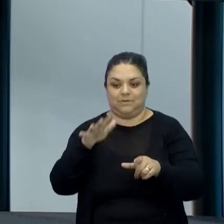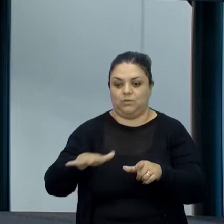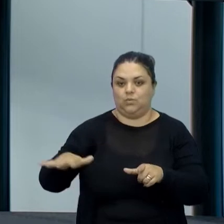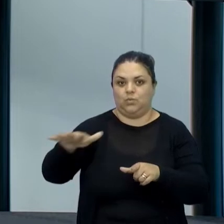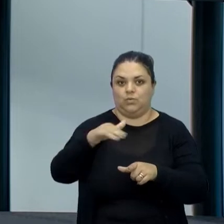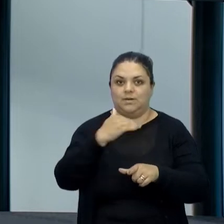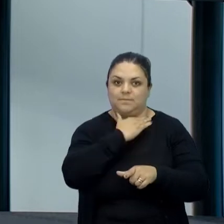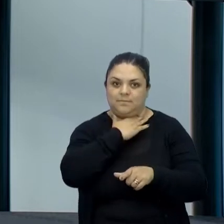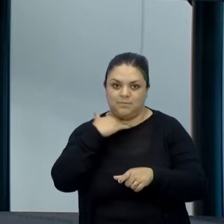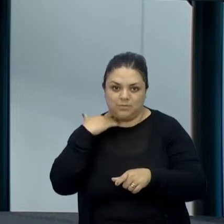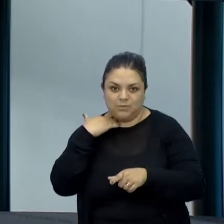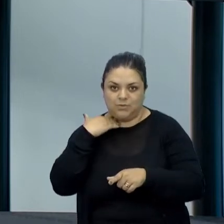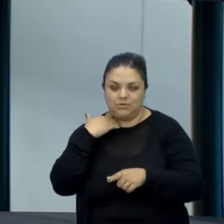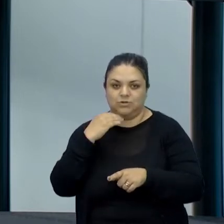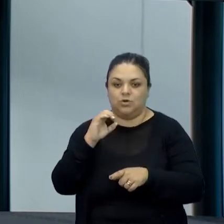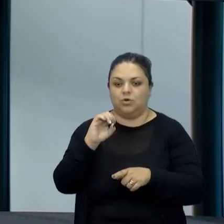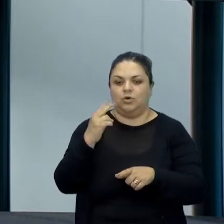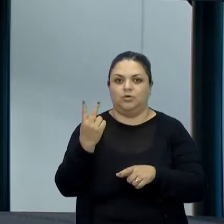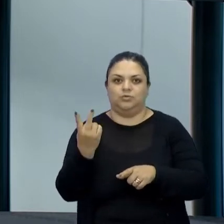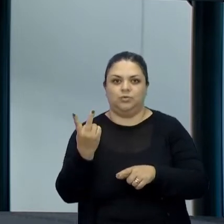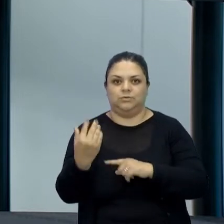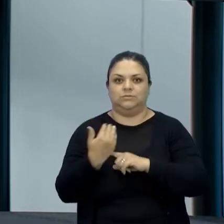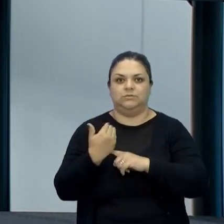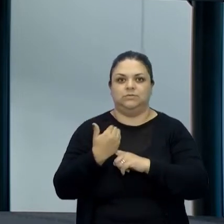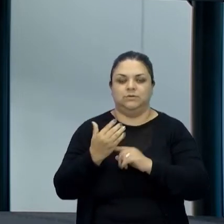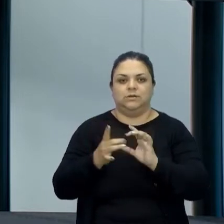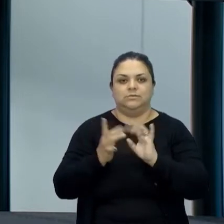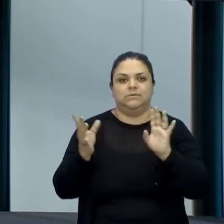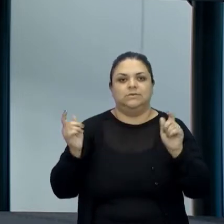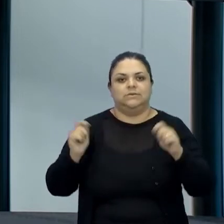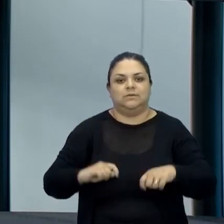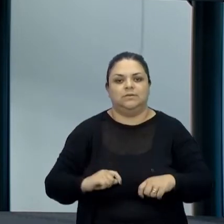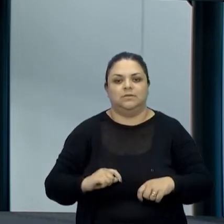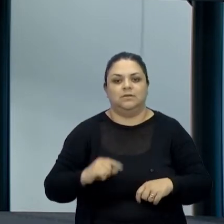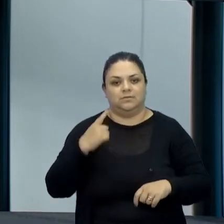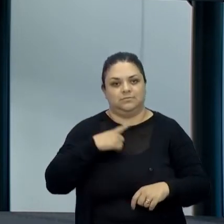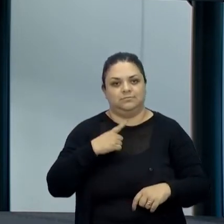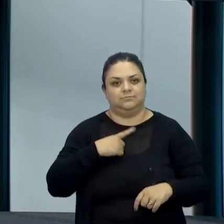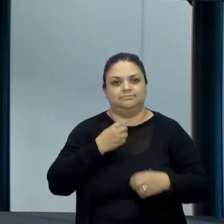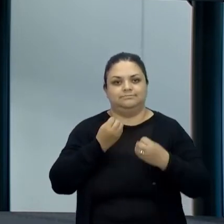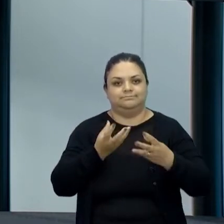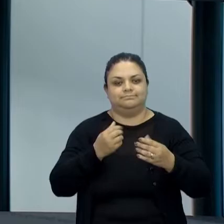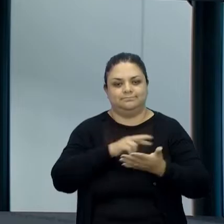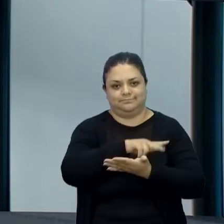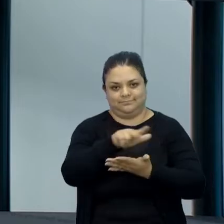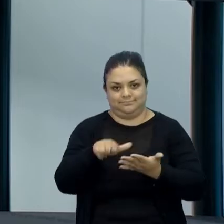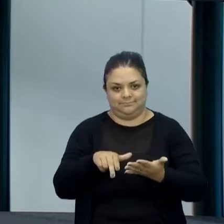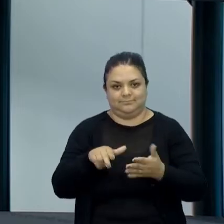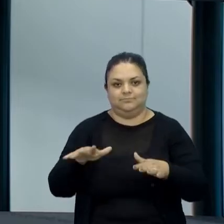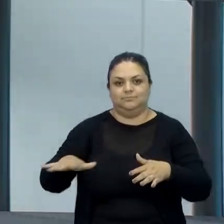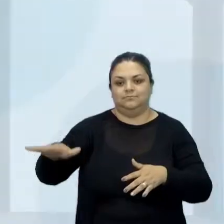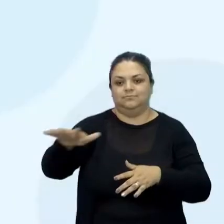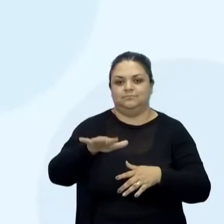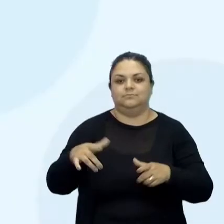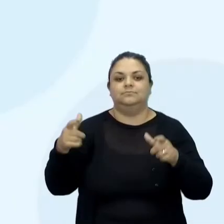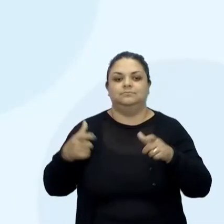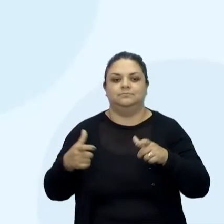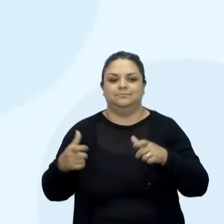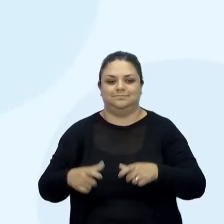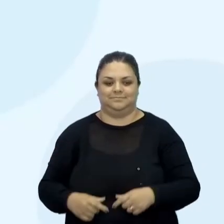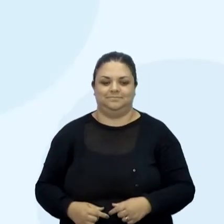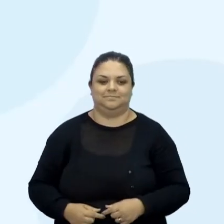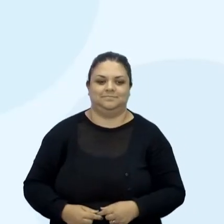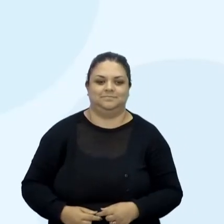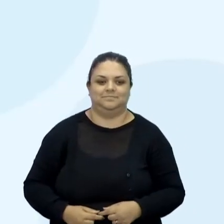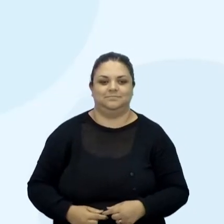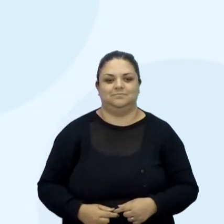e quantidade de oxigênio disponível, eu trouxe para vocês alguns dados aí para vocês entenderem qual que é a região chamada de zona da morte. Então